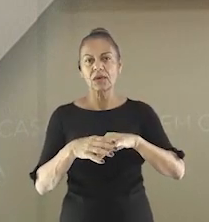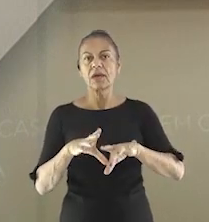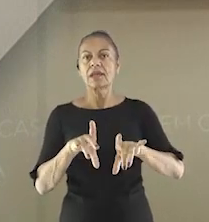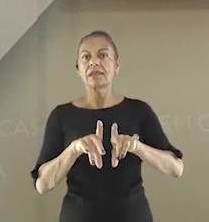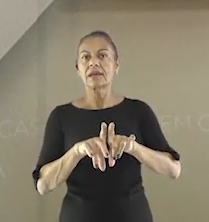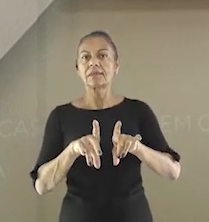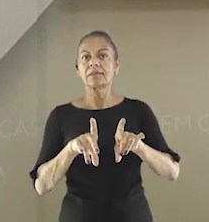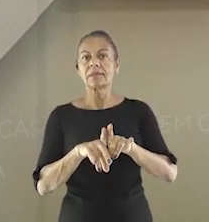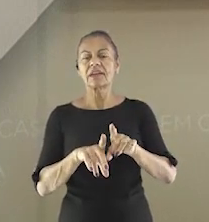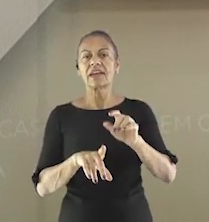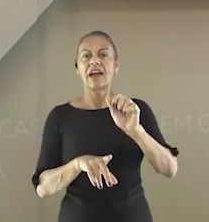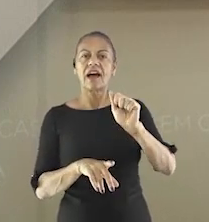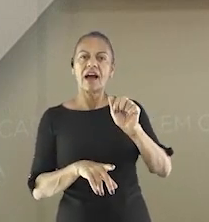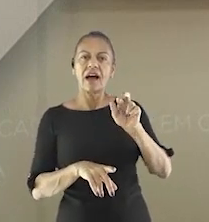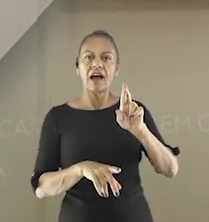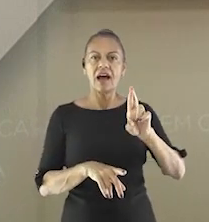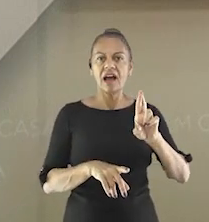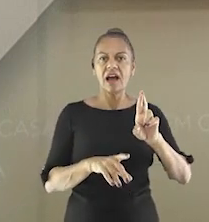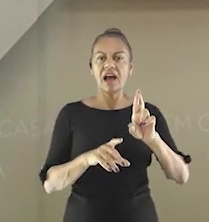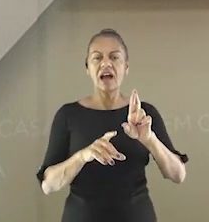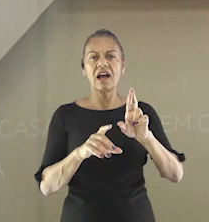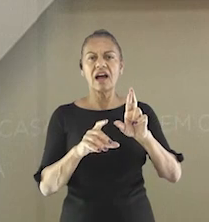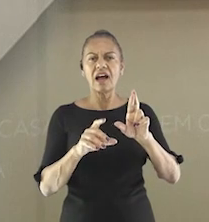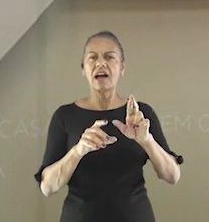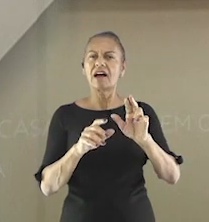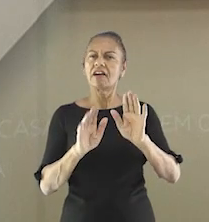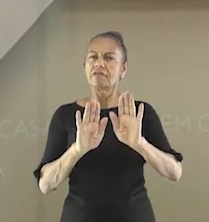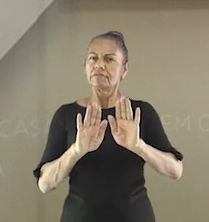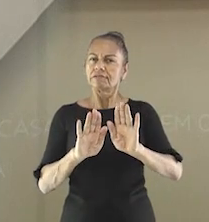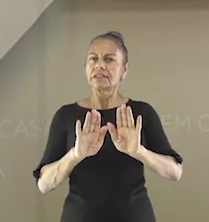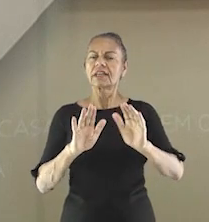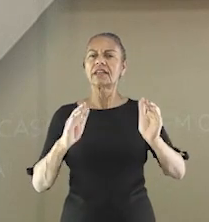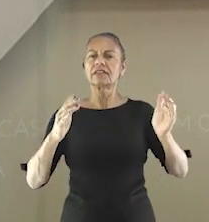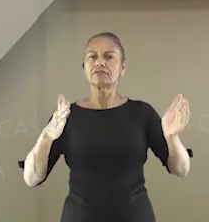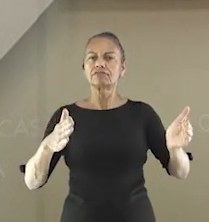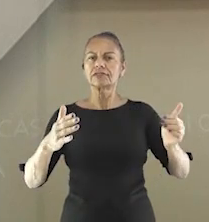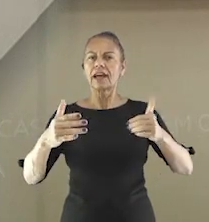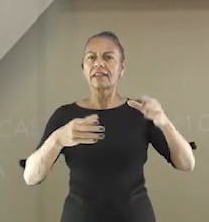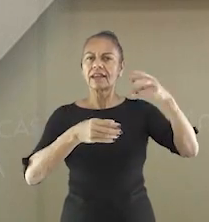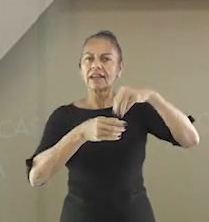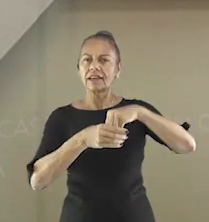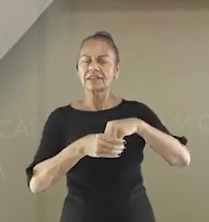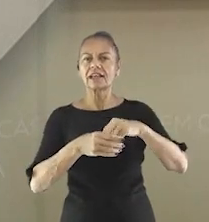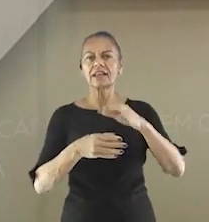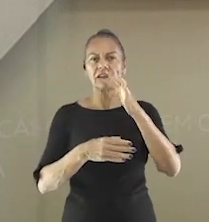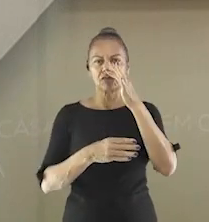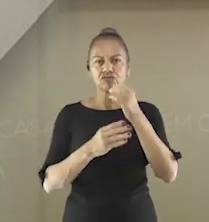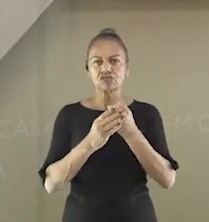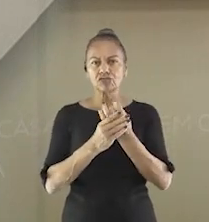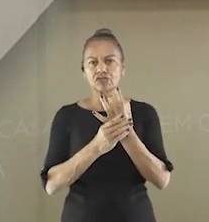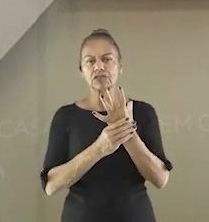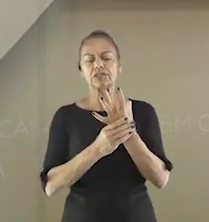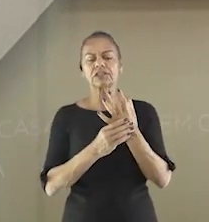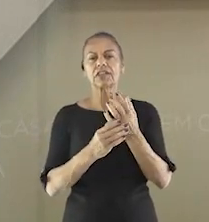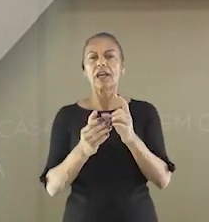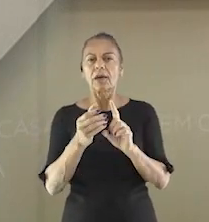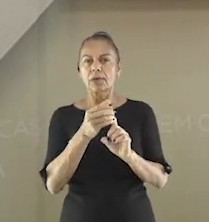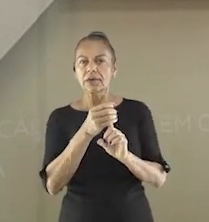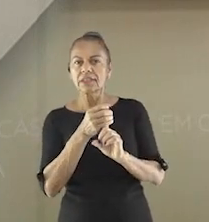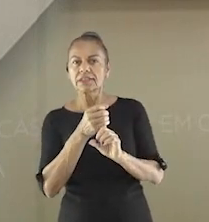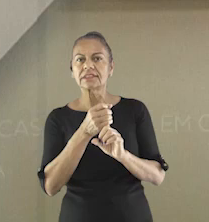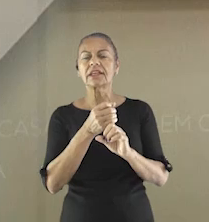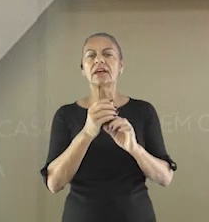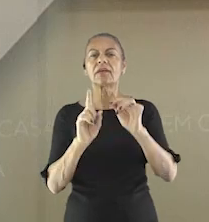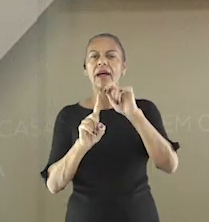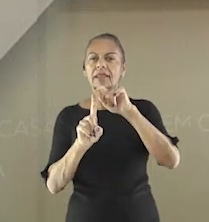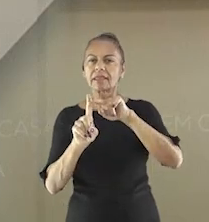ele não consegue escapar. Então, ele se mantém ali dentro, aquecendo toda a vegetação. E essa ideia de proteção, de manter a